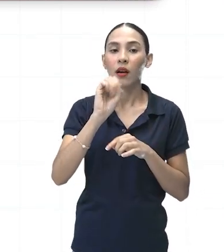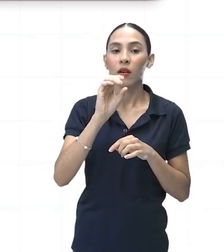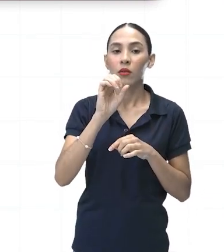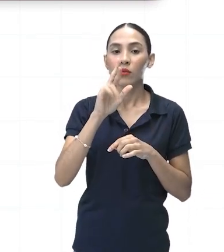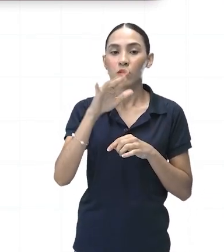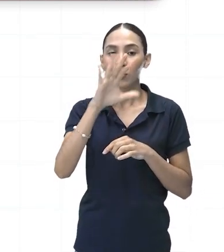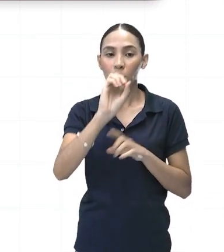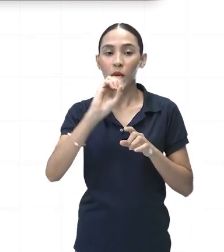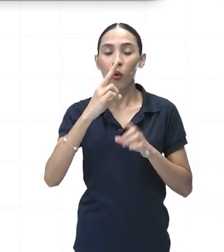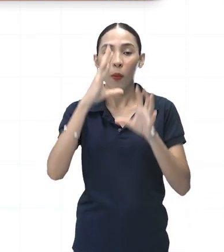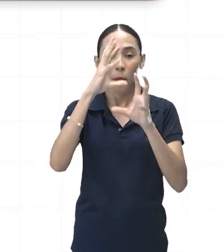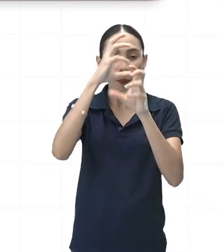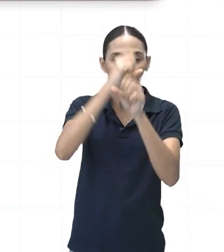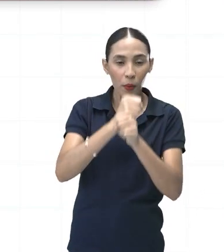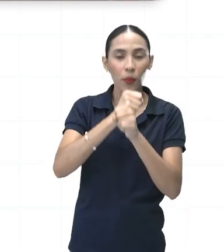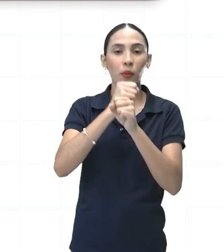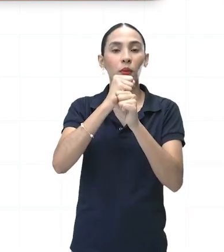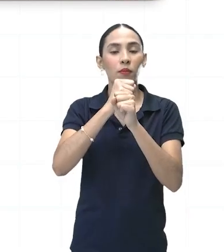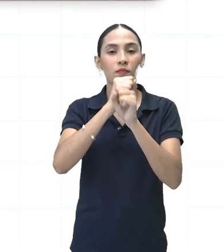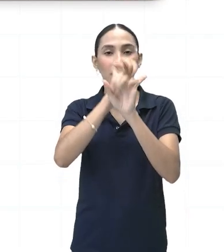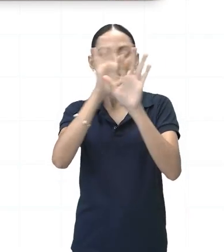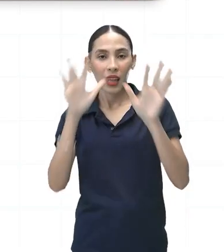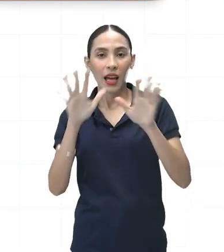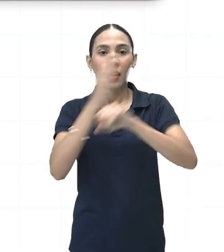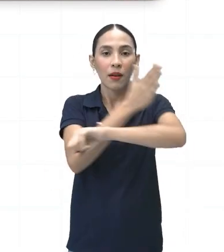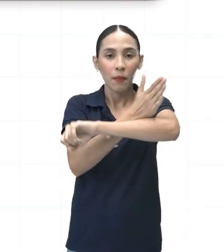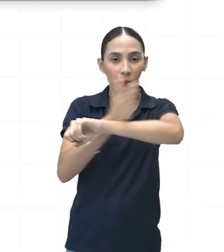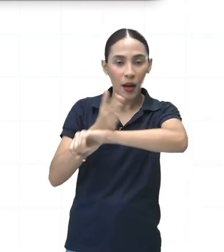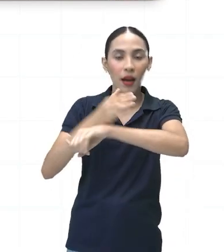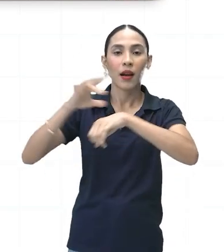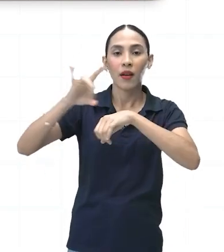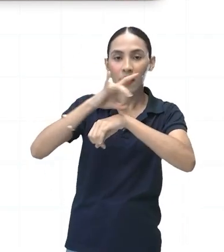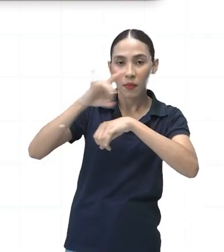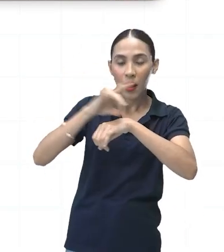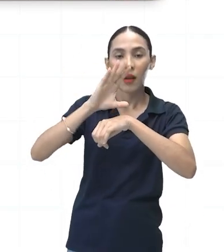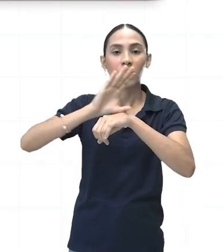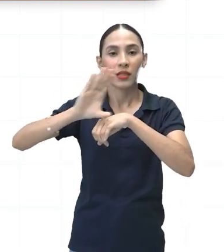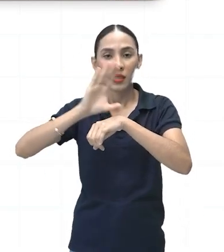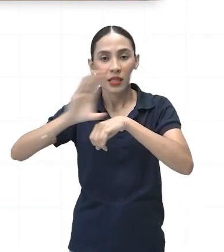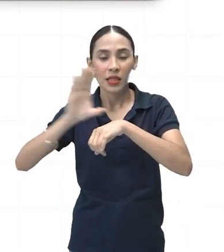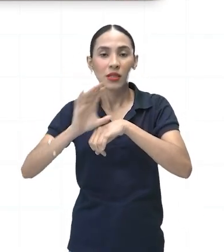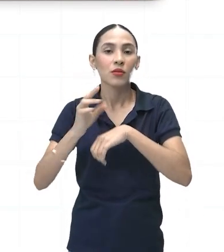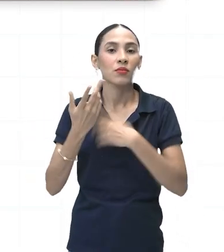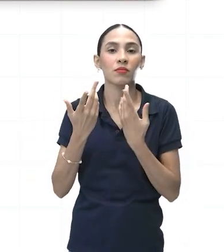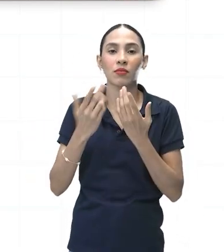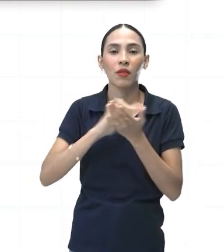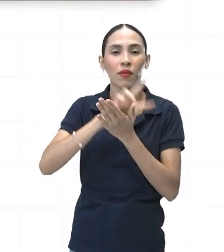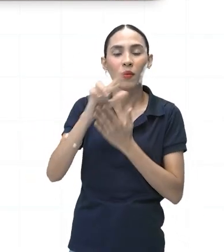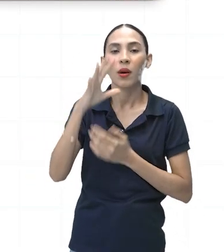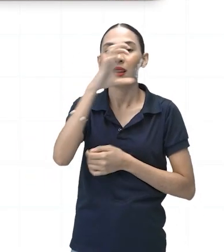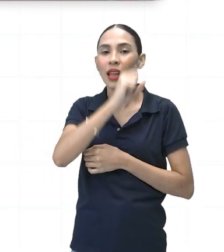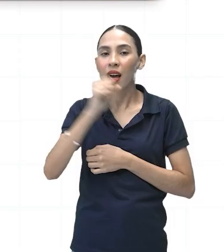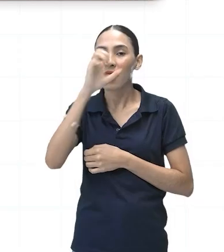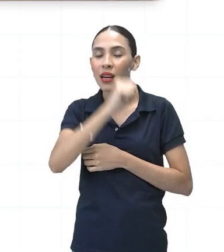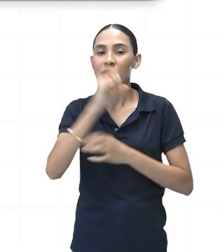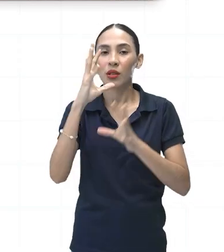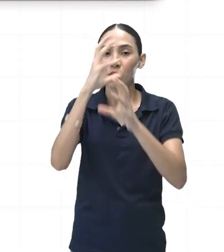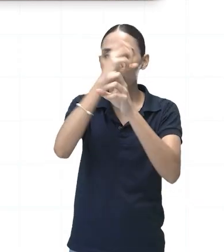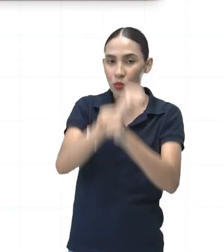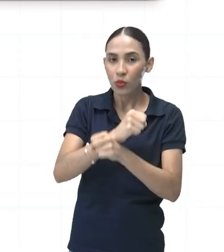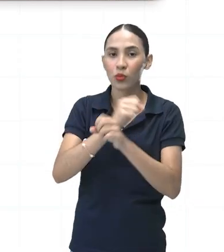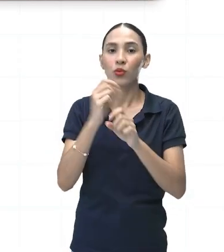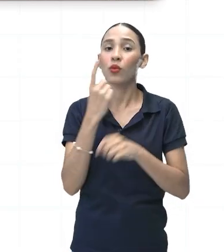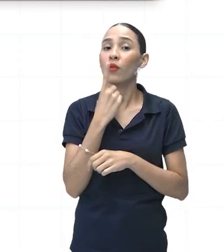ou opacas, por exemplo, branco, verde, escuro, preto, cinza, castanho, laranja escuro, né?